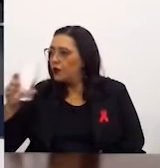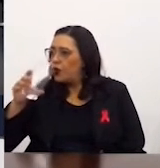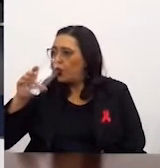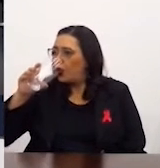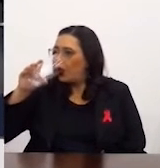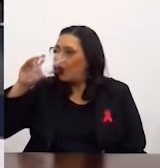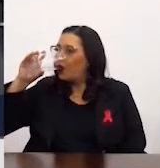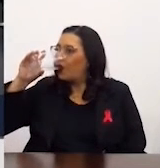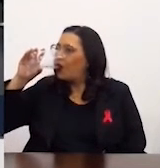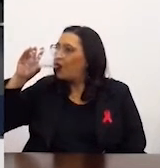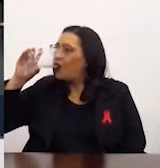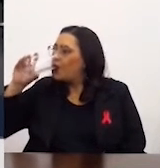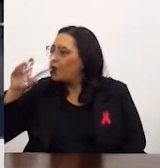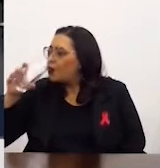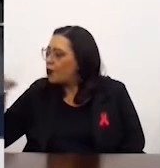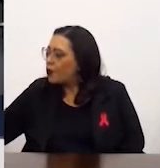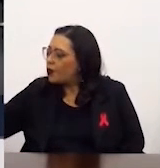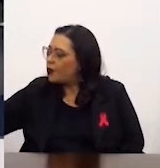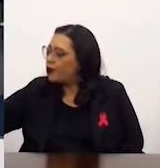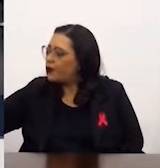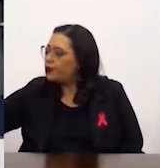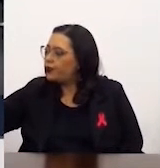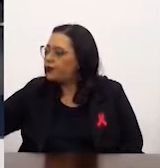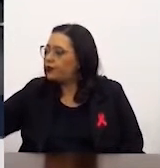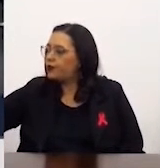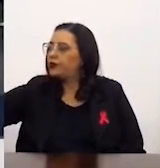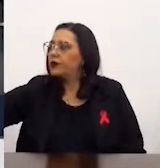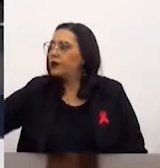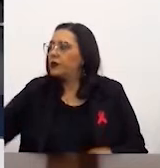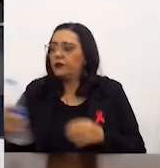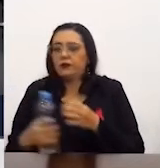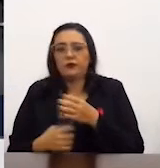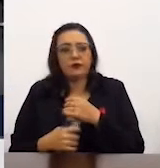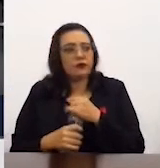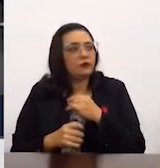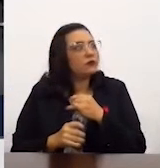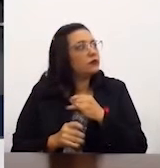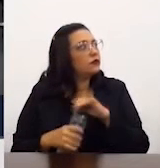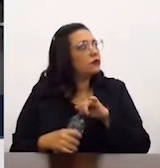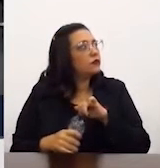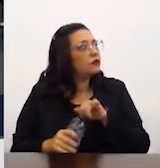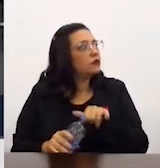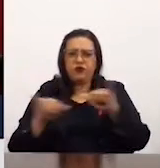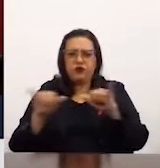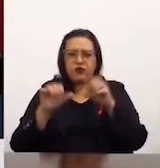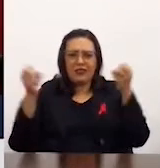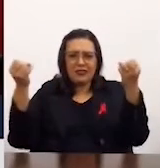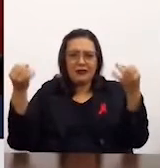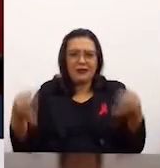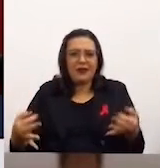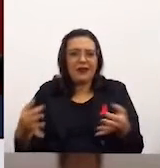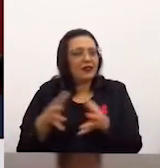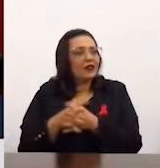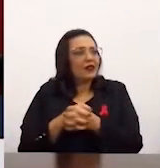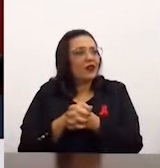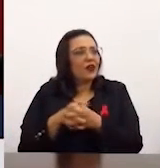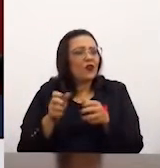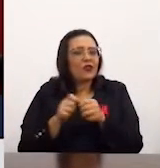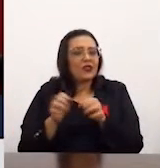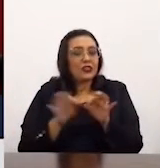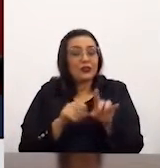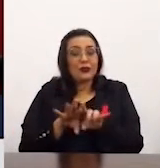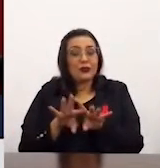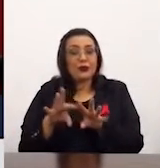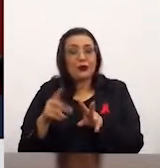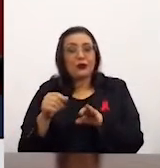sua vez, o vereador Jura disse que irá representar contra a empresa responsável pelo assalto do bairro Pacaembu,